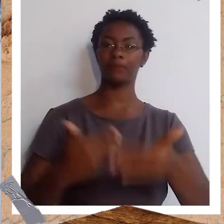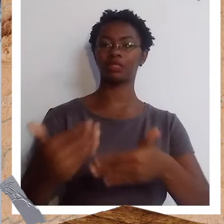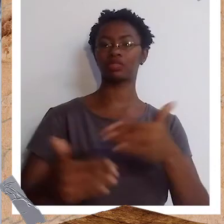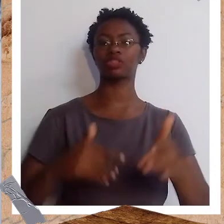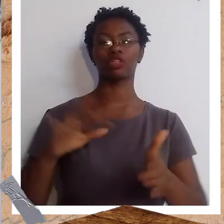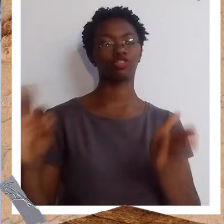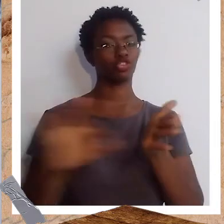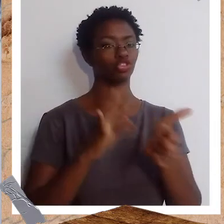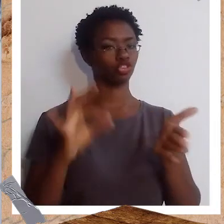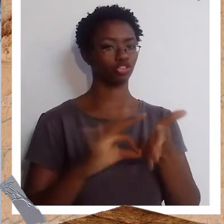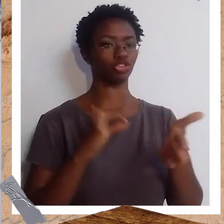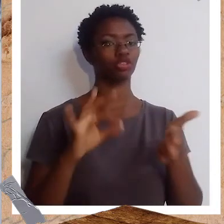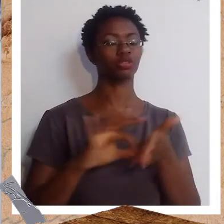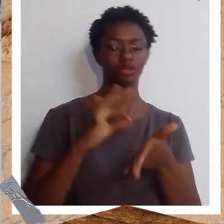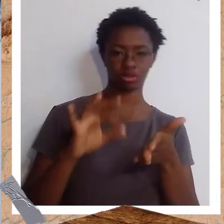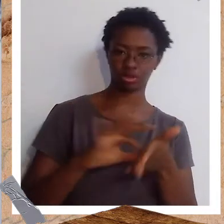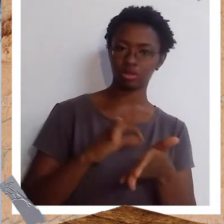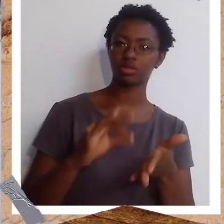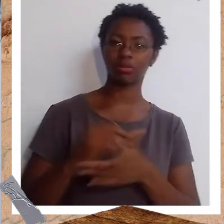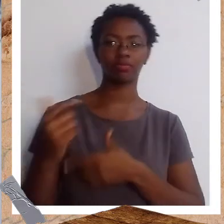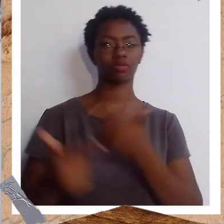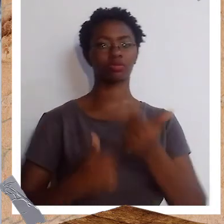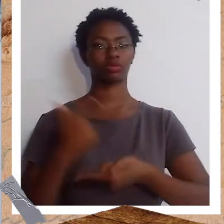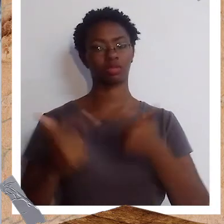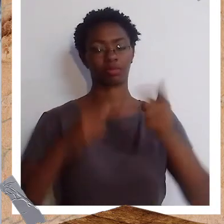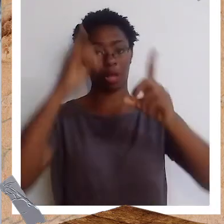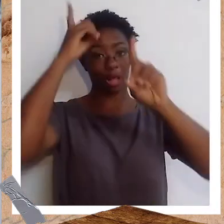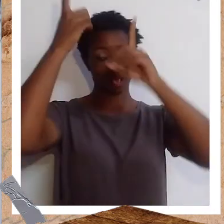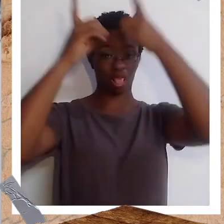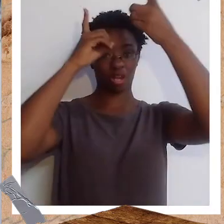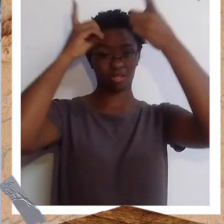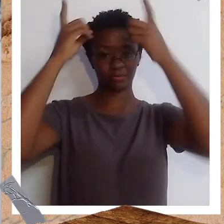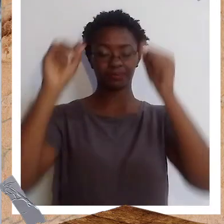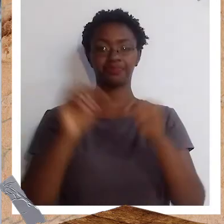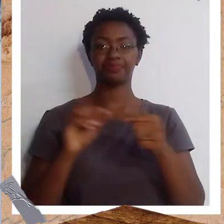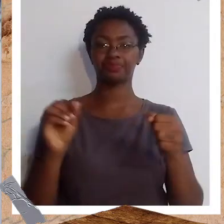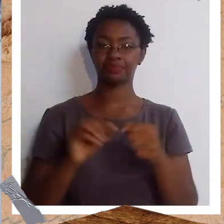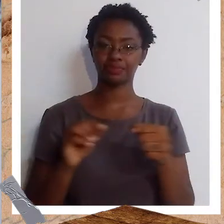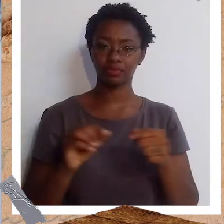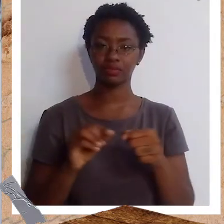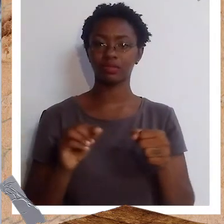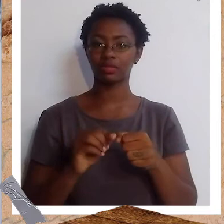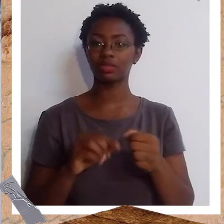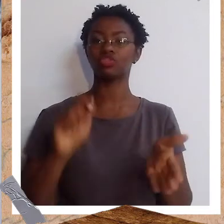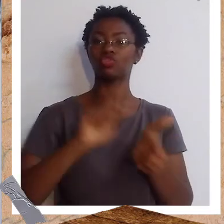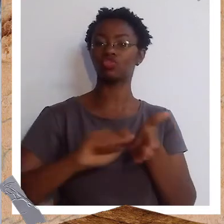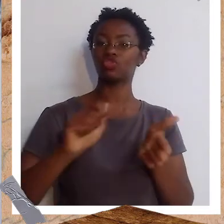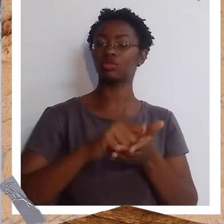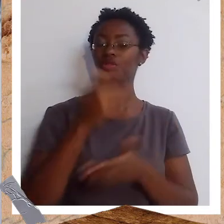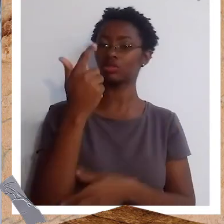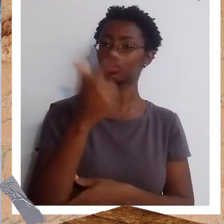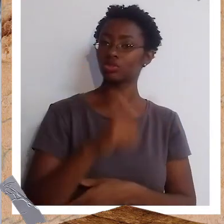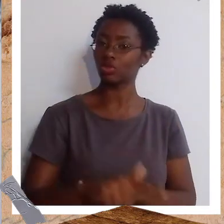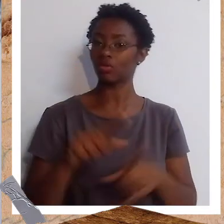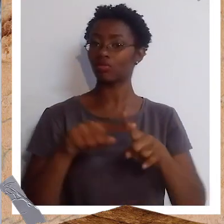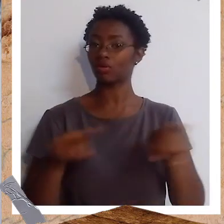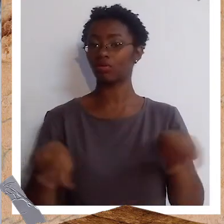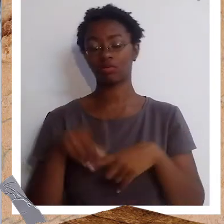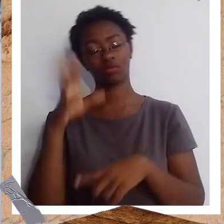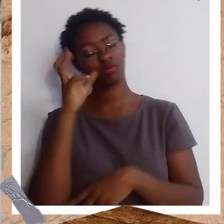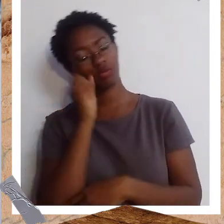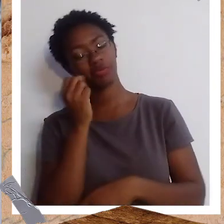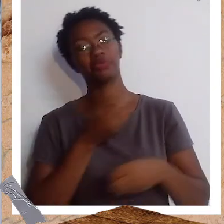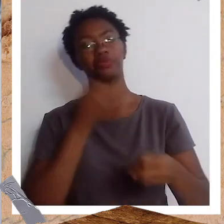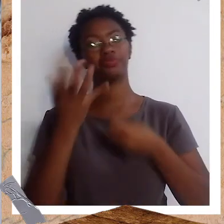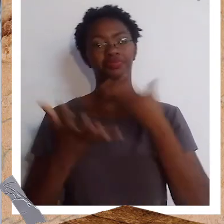de inscrição para o trabalho criativo que está sendo feito de reescrever o quarto de despejo, né?